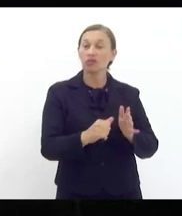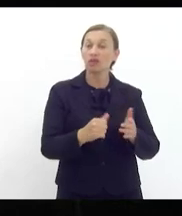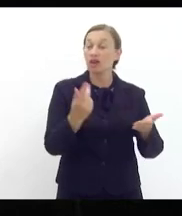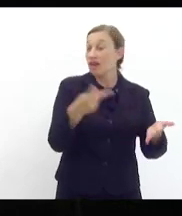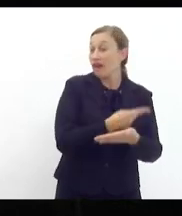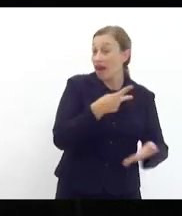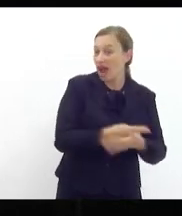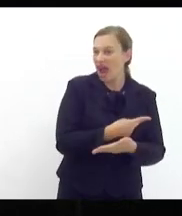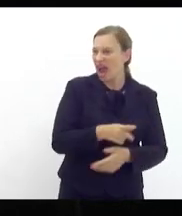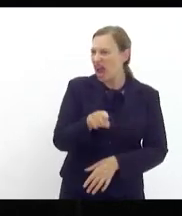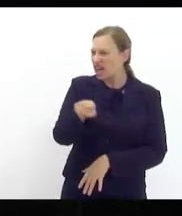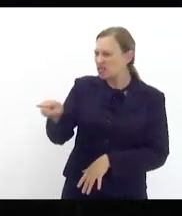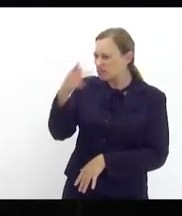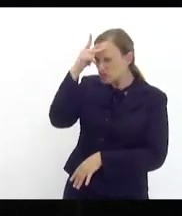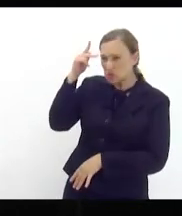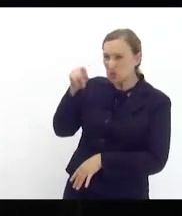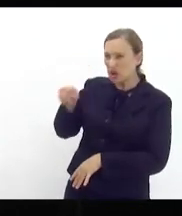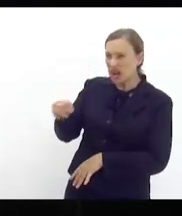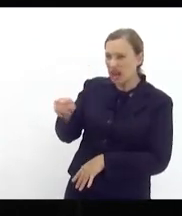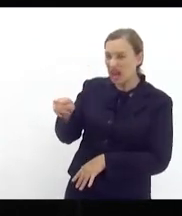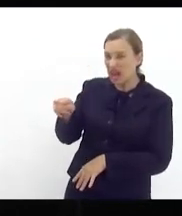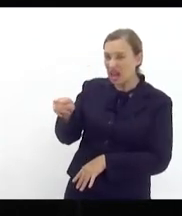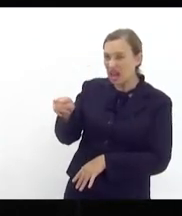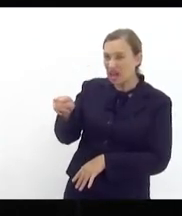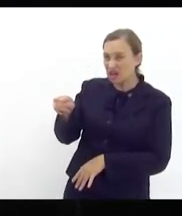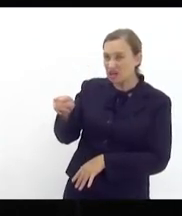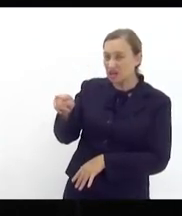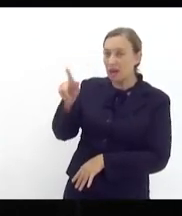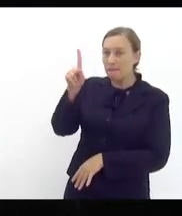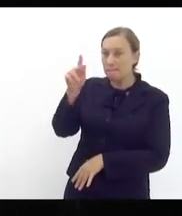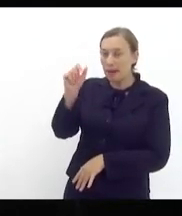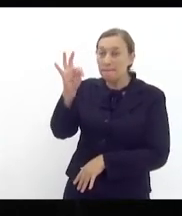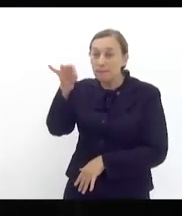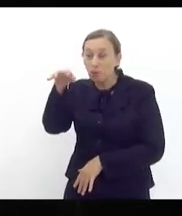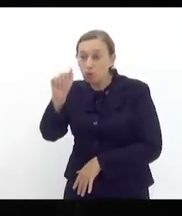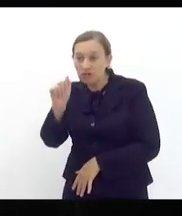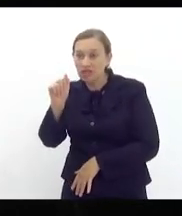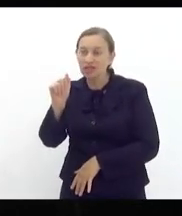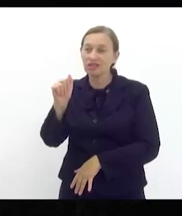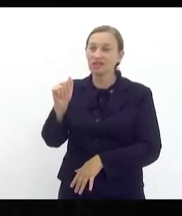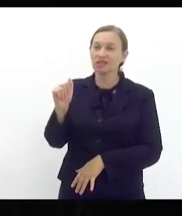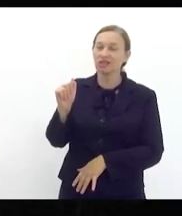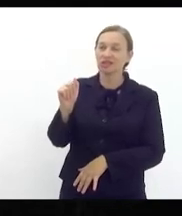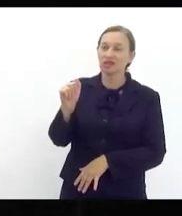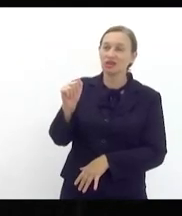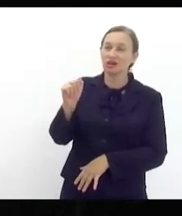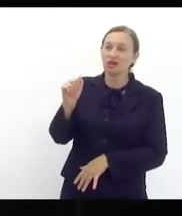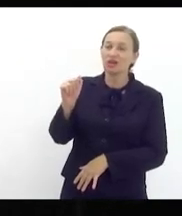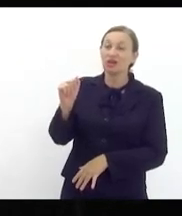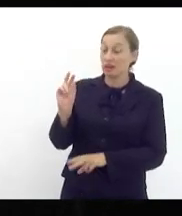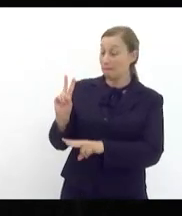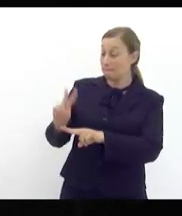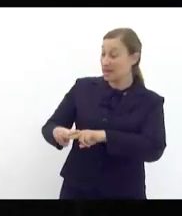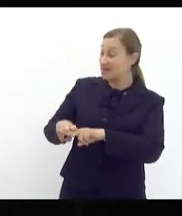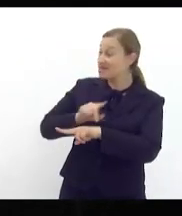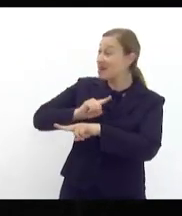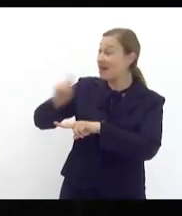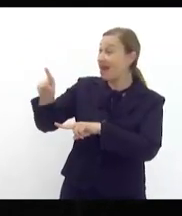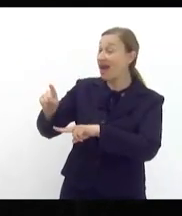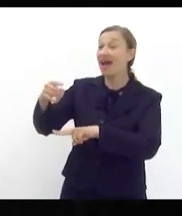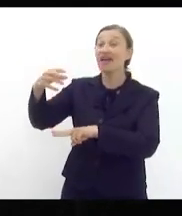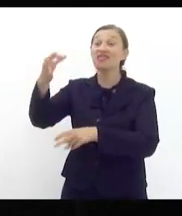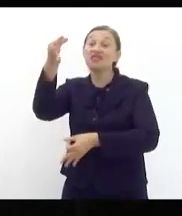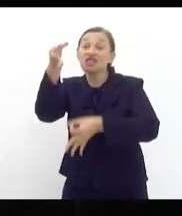gente insana que está lá na papuda que está lá na colmeia enchaulada e que vai ser